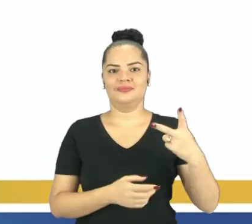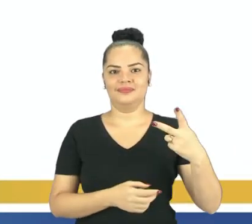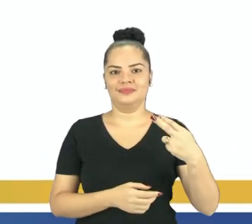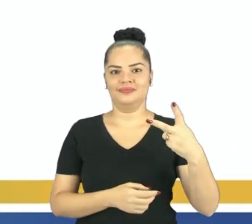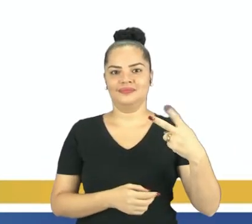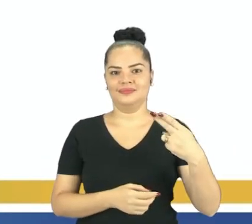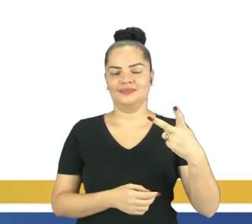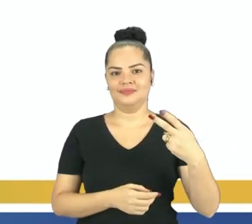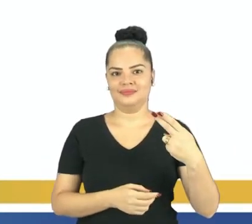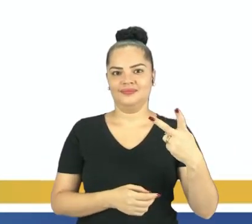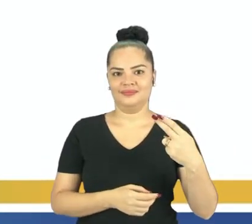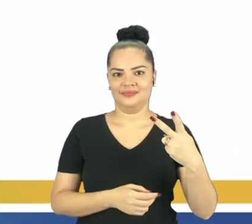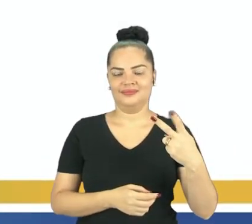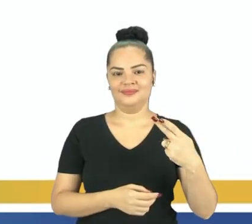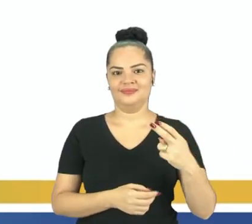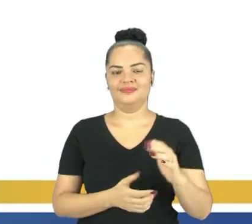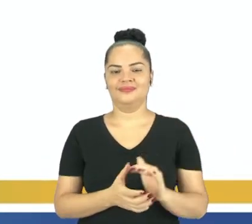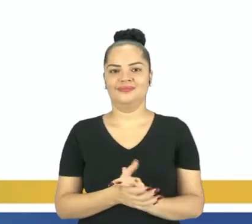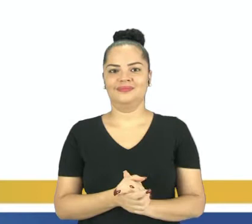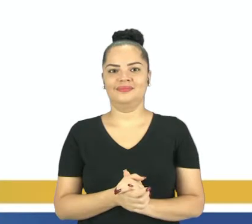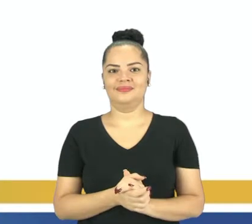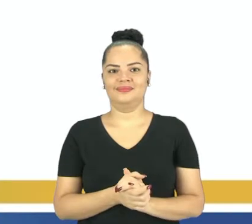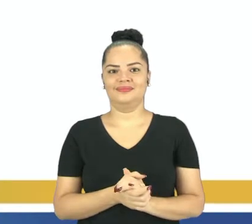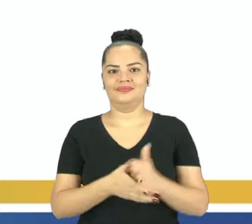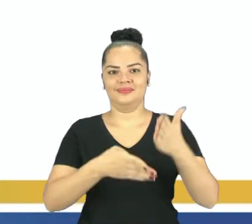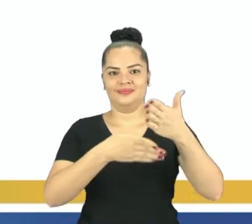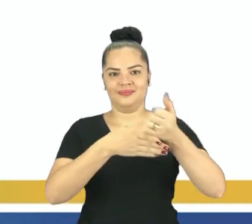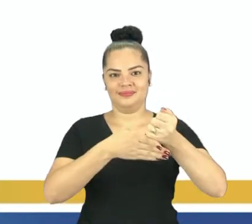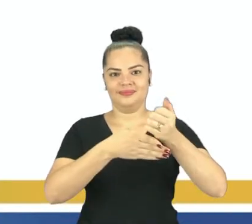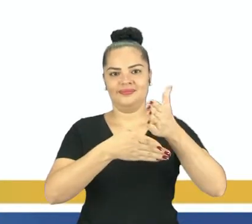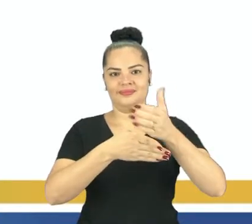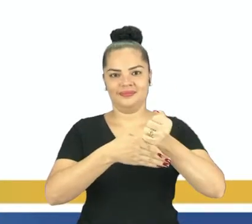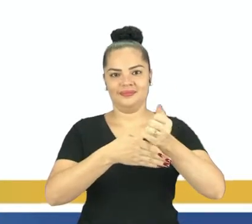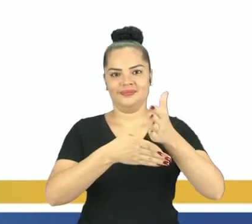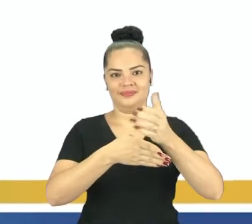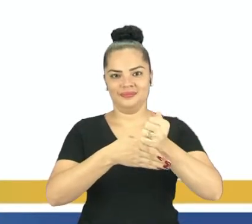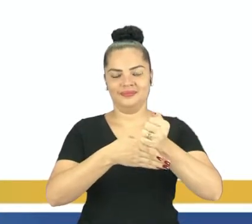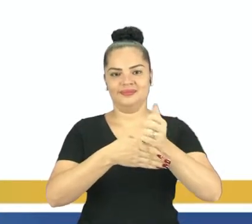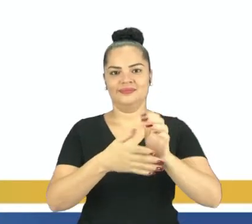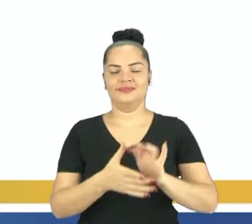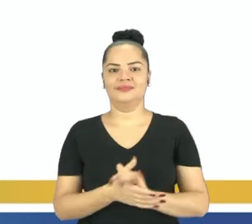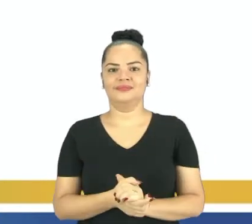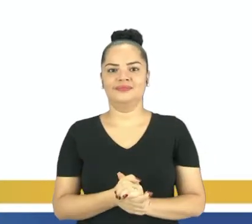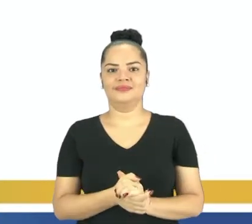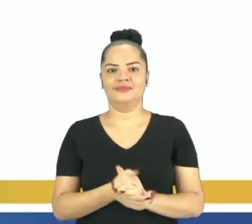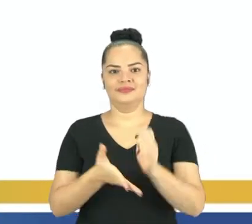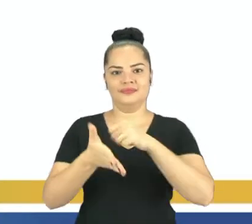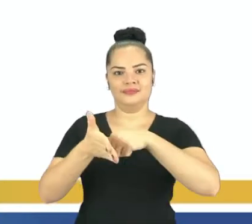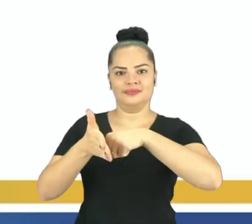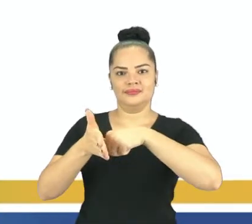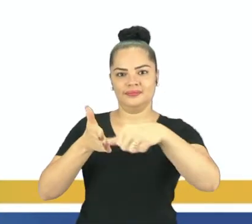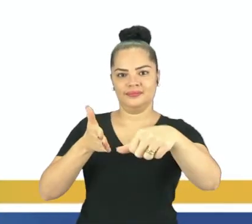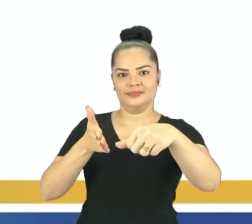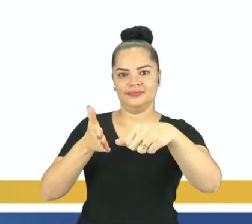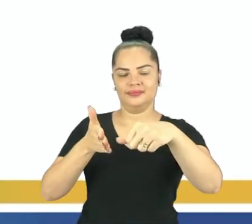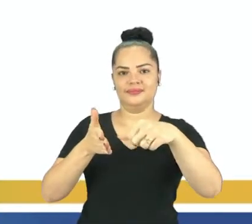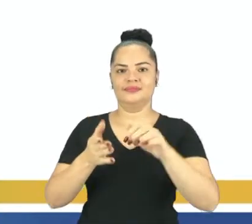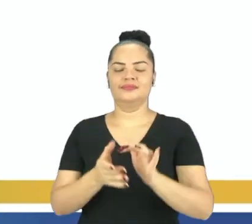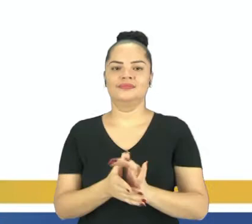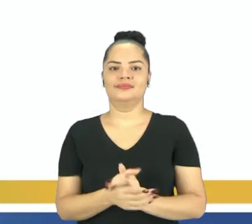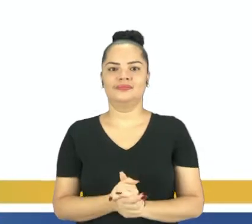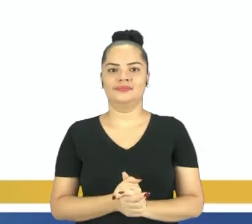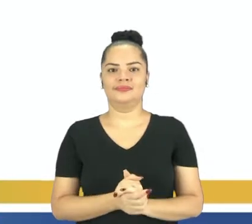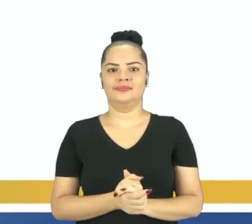tesoura. Stapler, grampeador. Highlighter, marca-texto. E